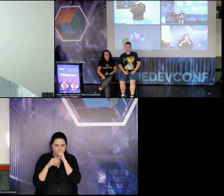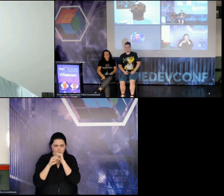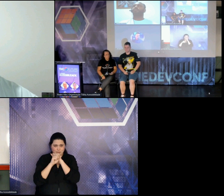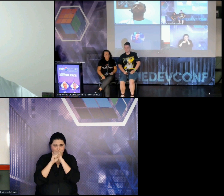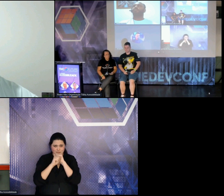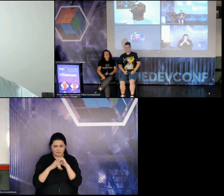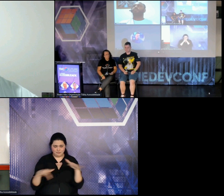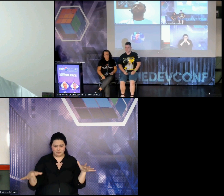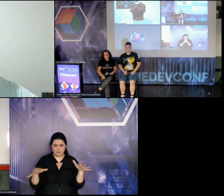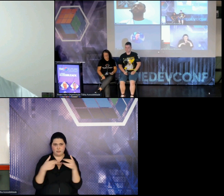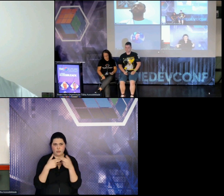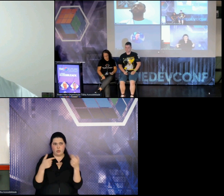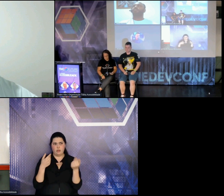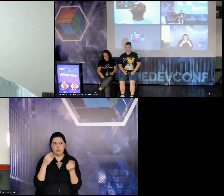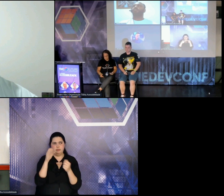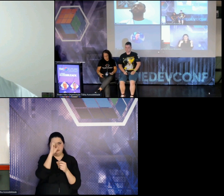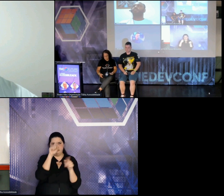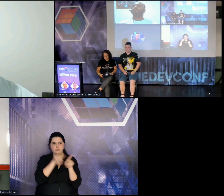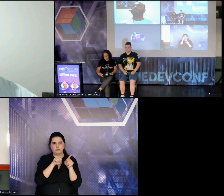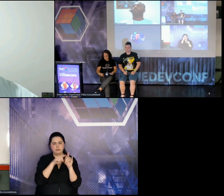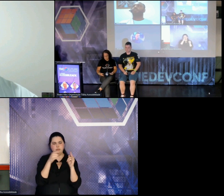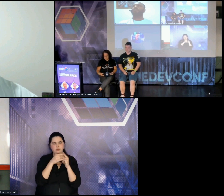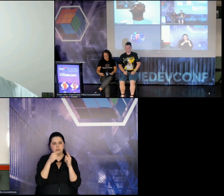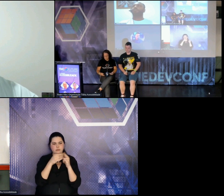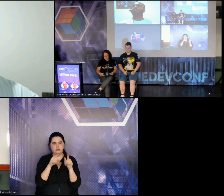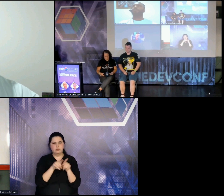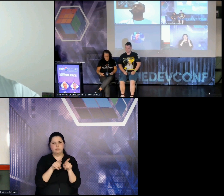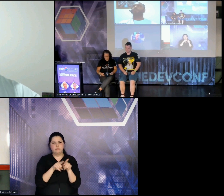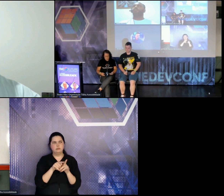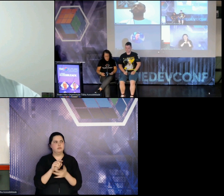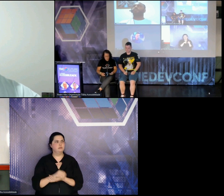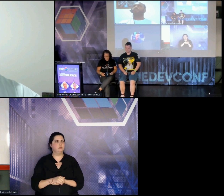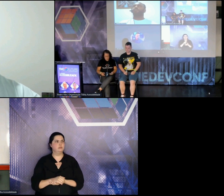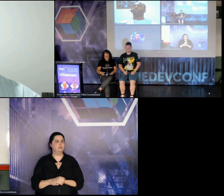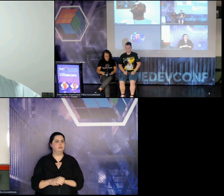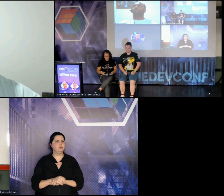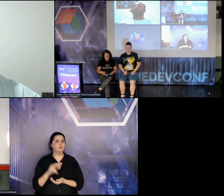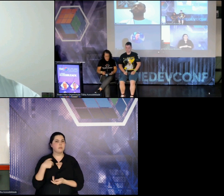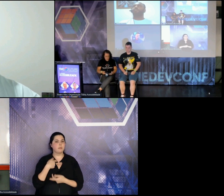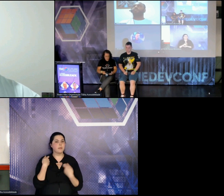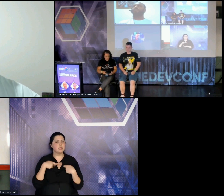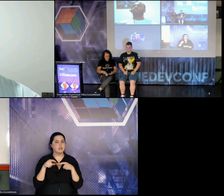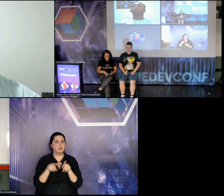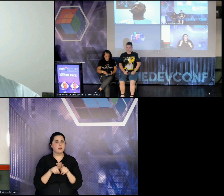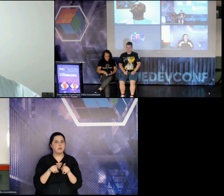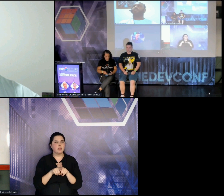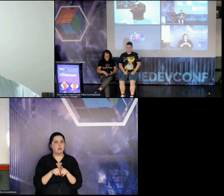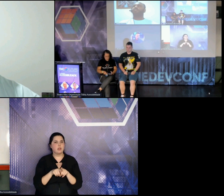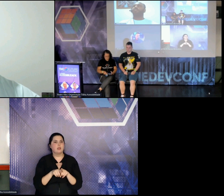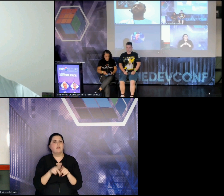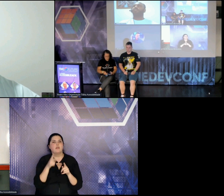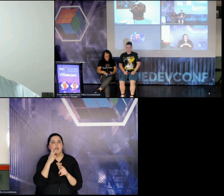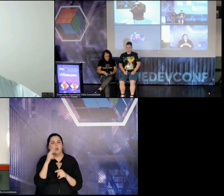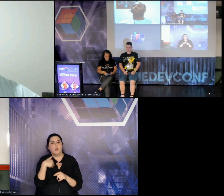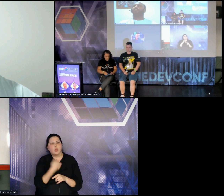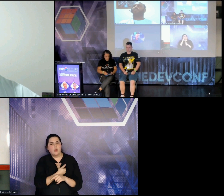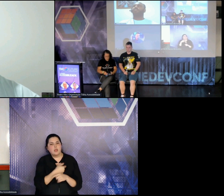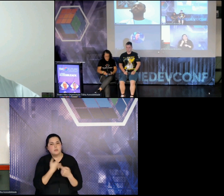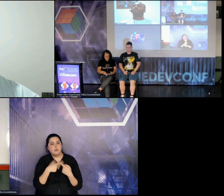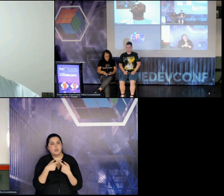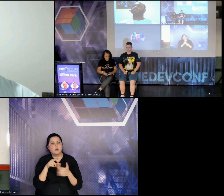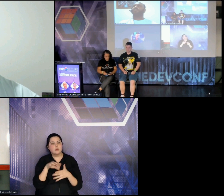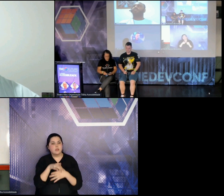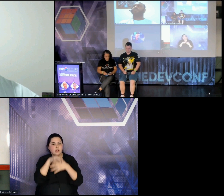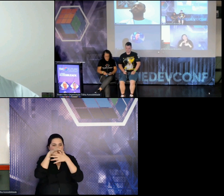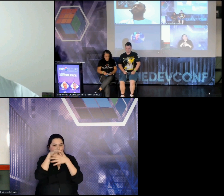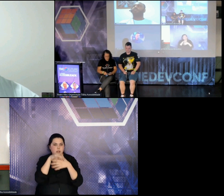dos times, para o restante da instituição. A gente precisa prover, a gente, né? Eu falo a gente porque hoje eu estou na cadeira de liderança, mas